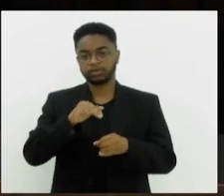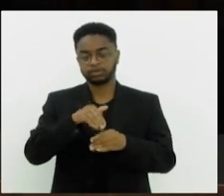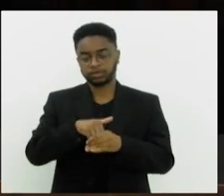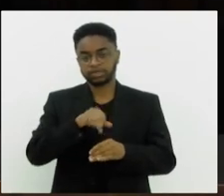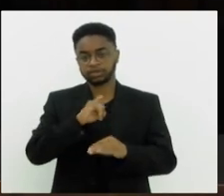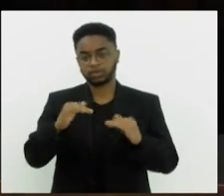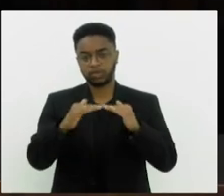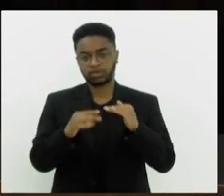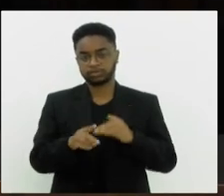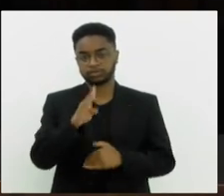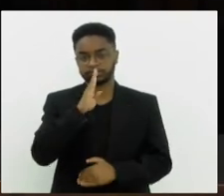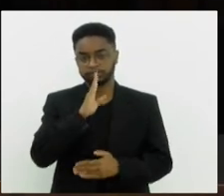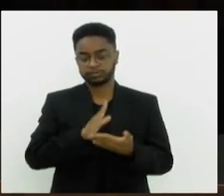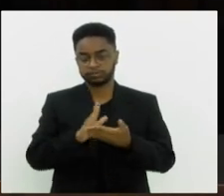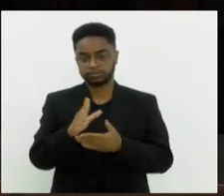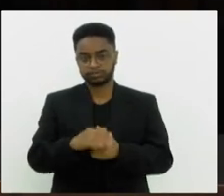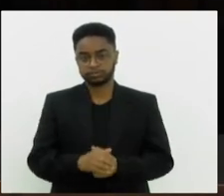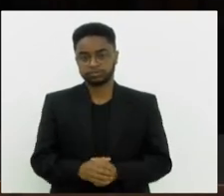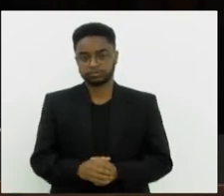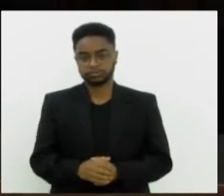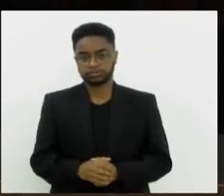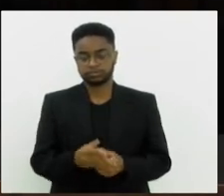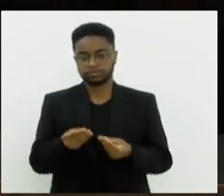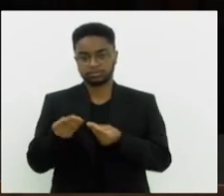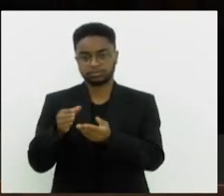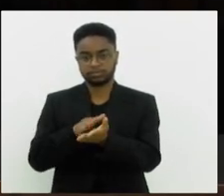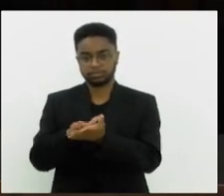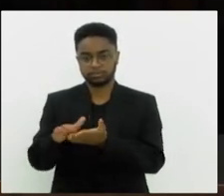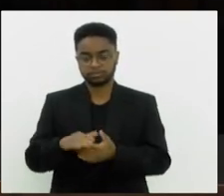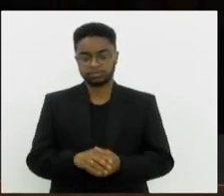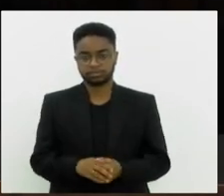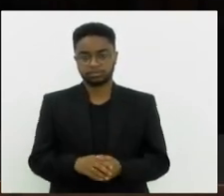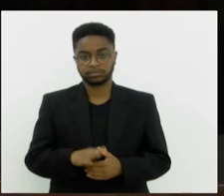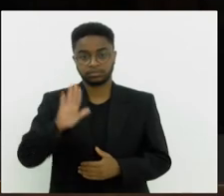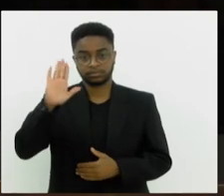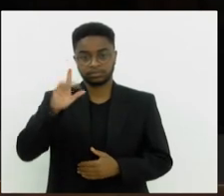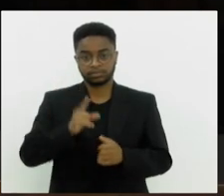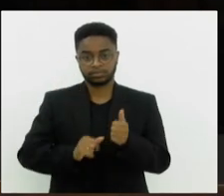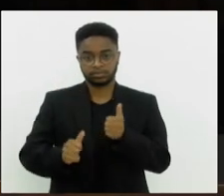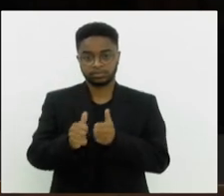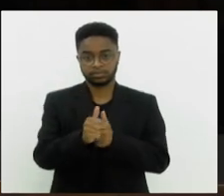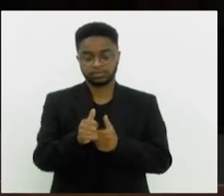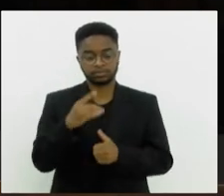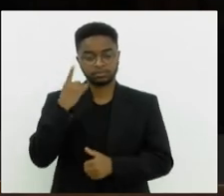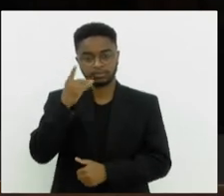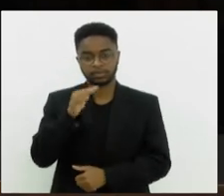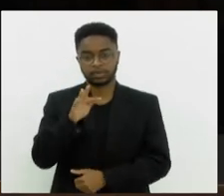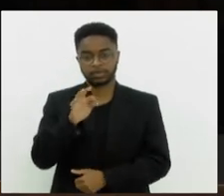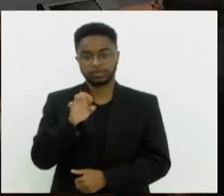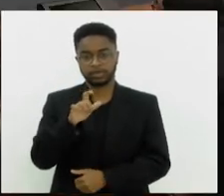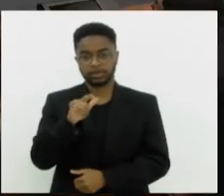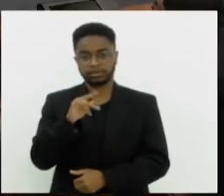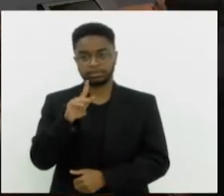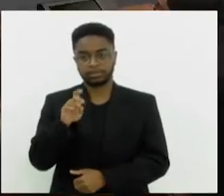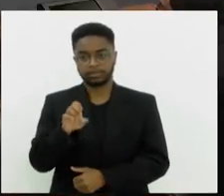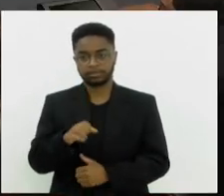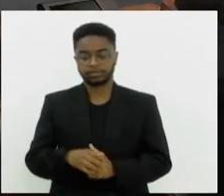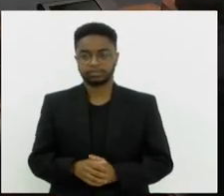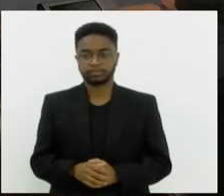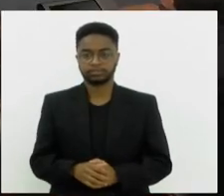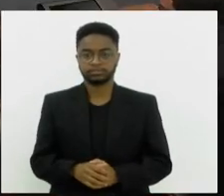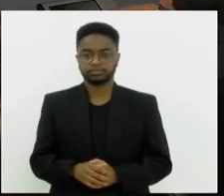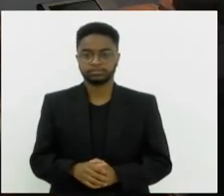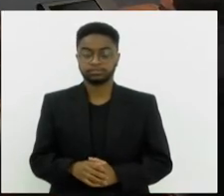como estão, aprovado, vai a publicação. Pela ordem, presidente. Deputado Felipe Pobel.